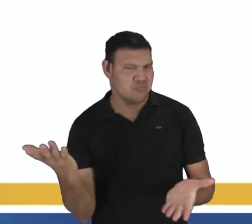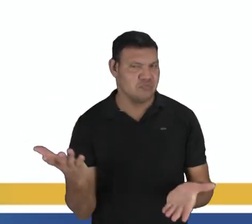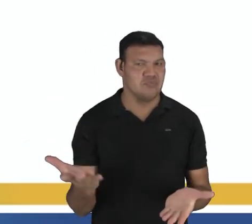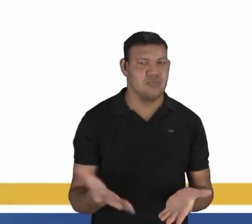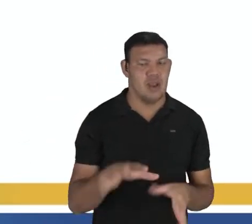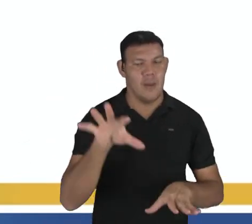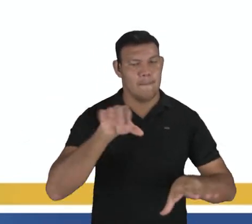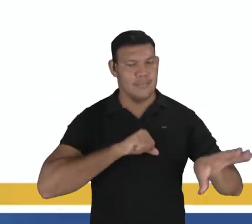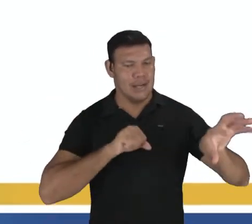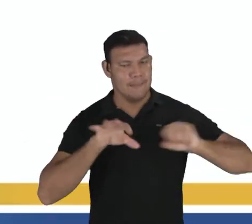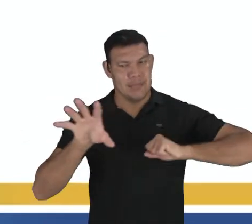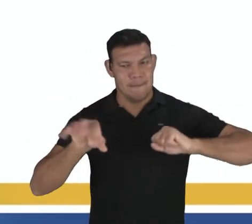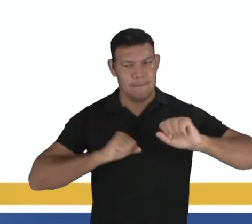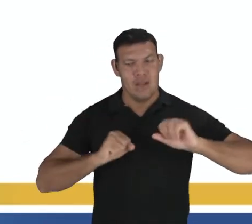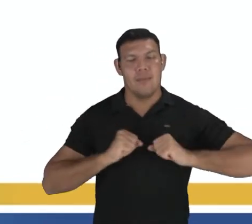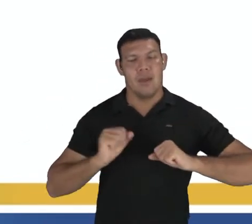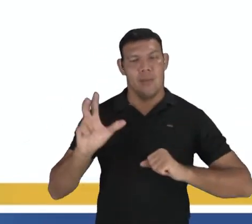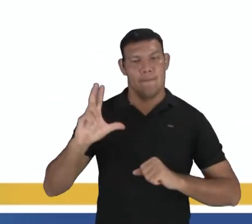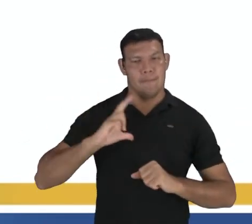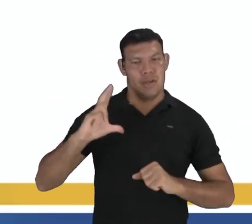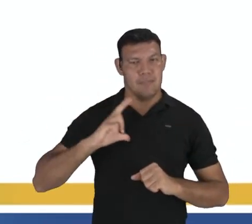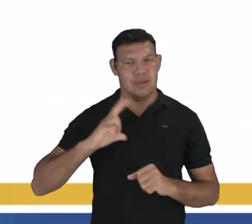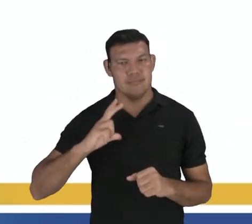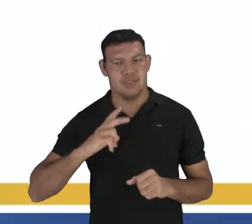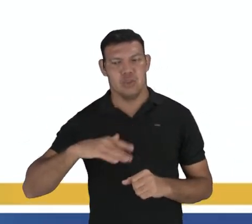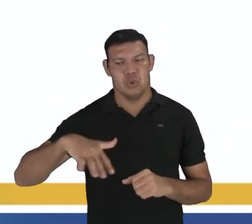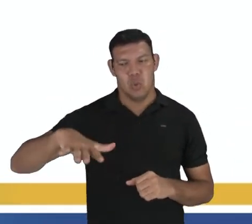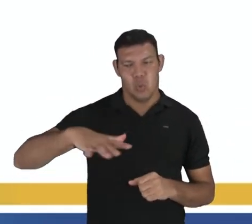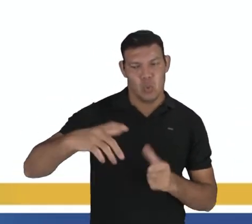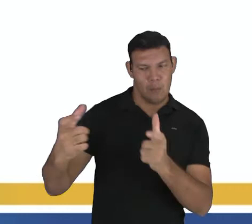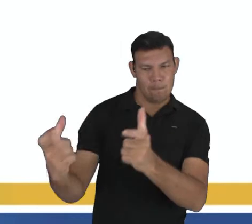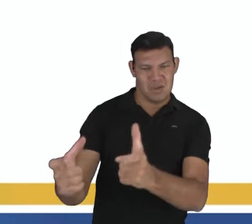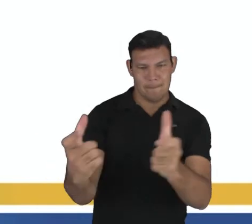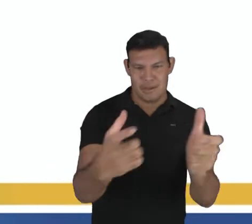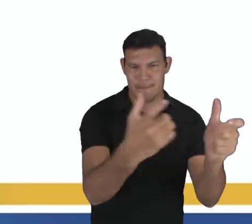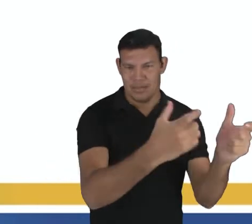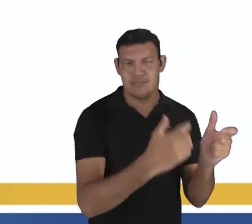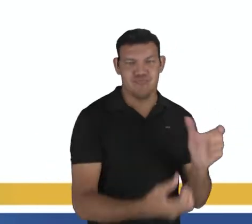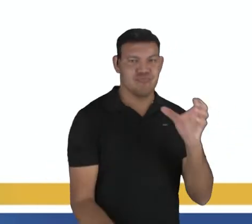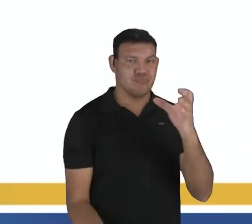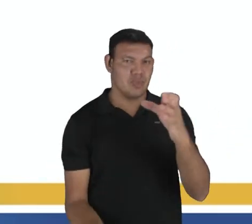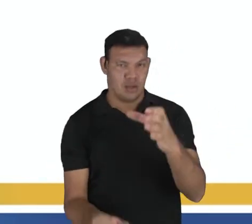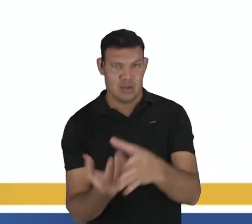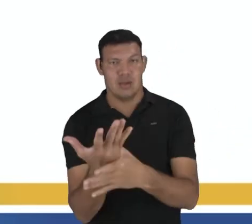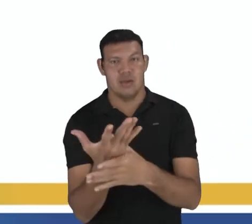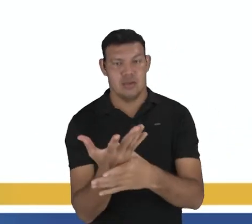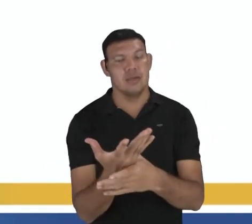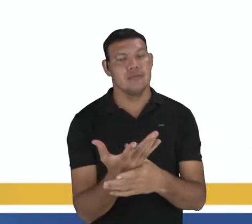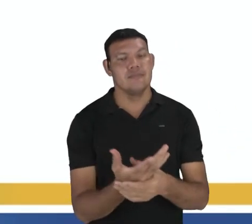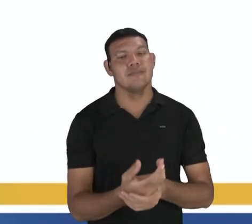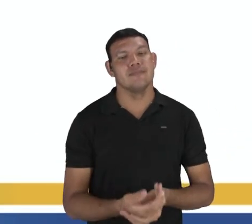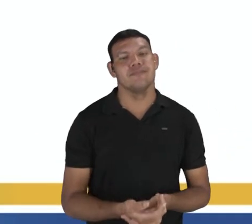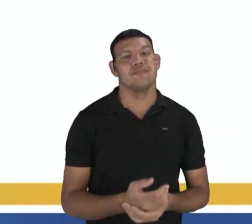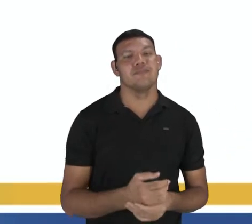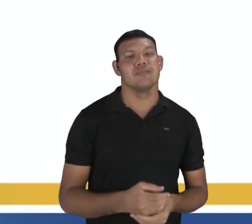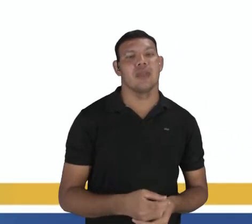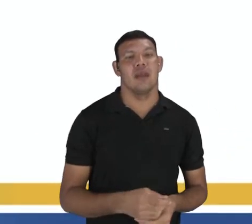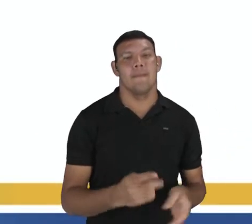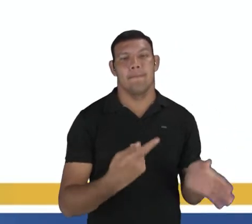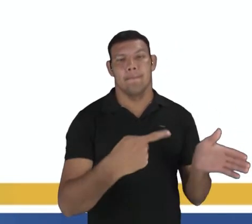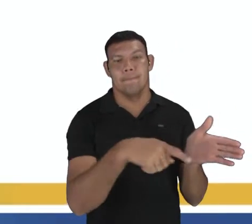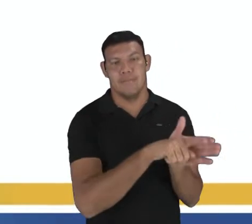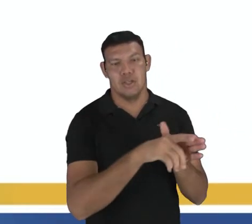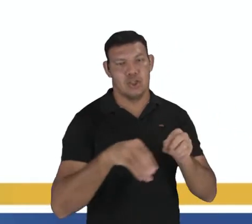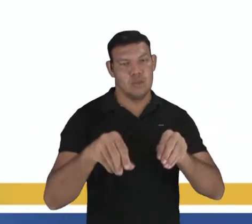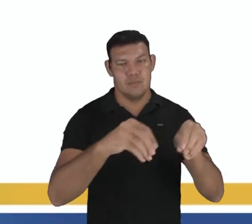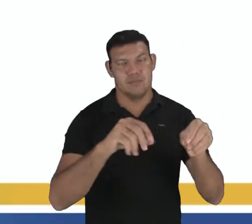se apropriar, vão privatizar alguns espaços, e aí a gente vai ter o surgimento da propriedade privada, tá, pessoal? A